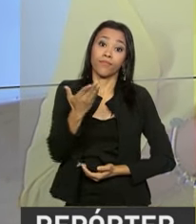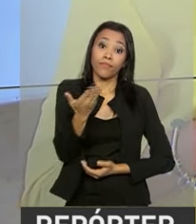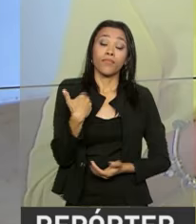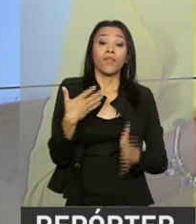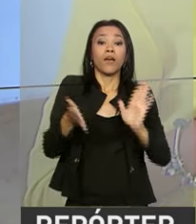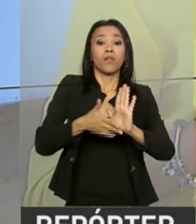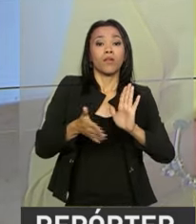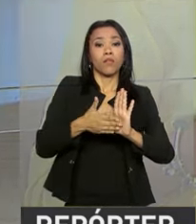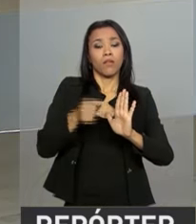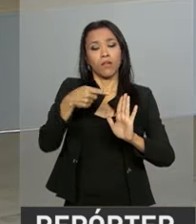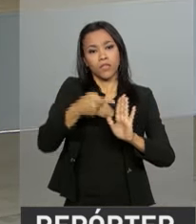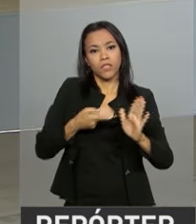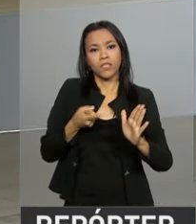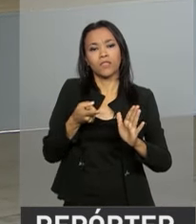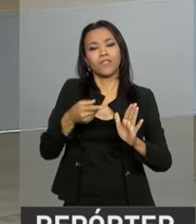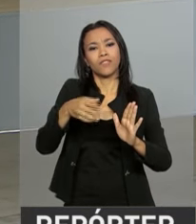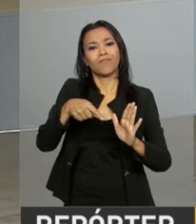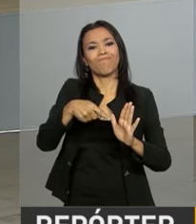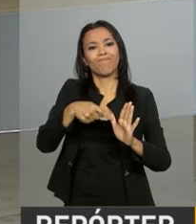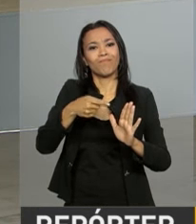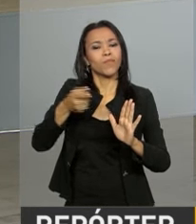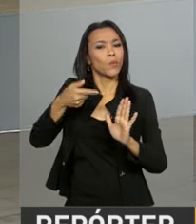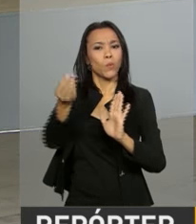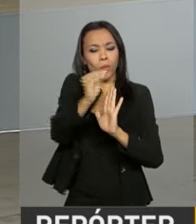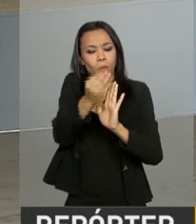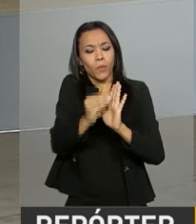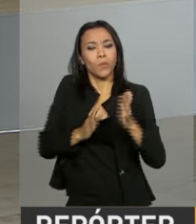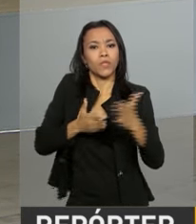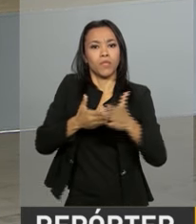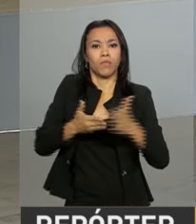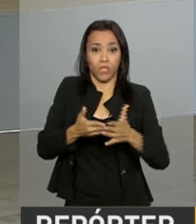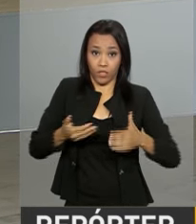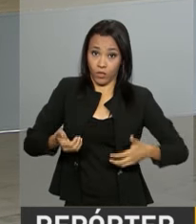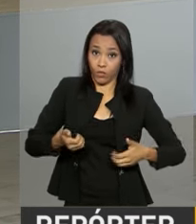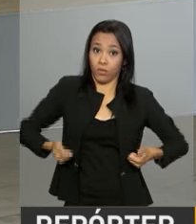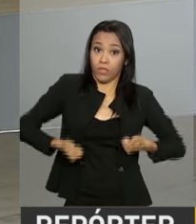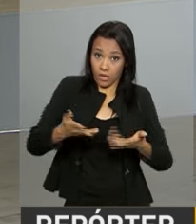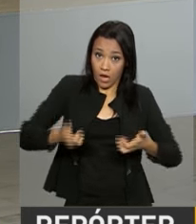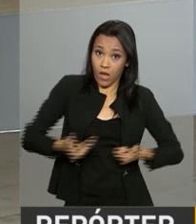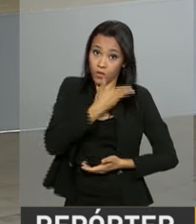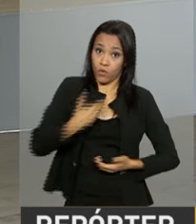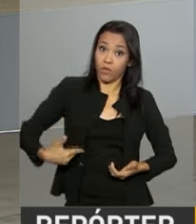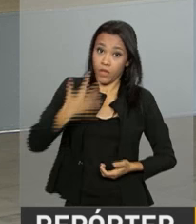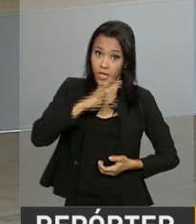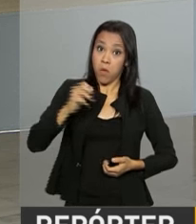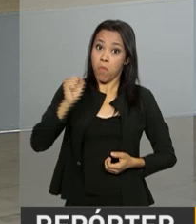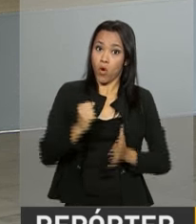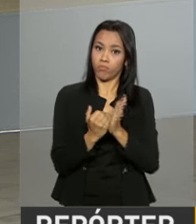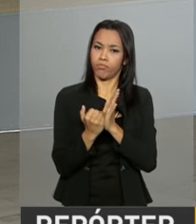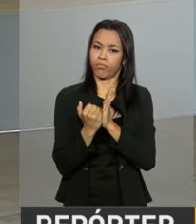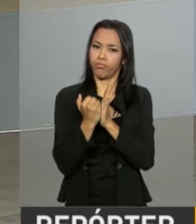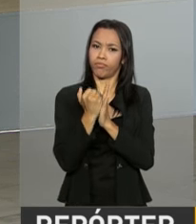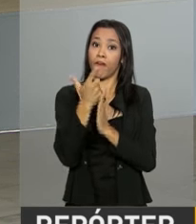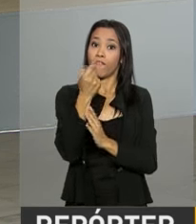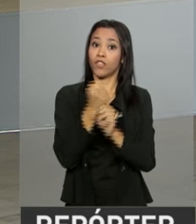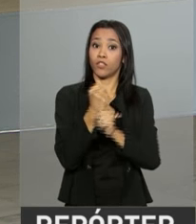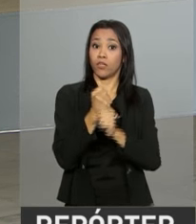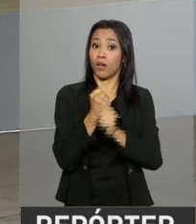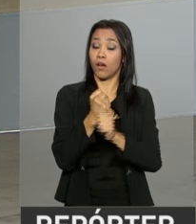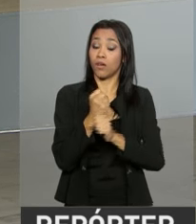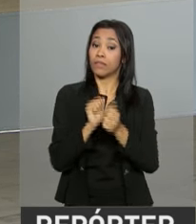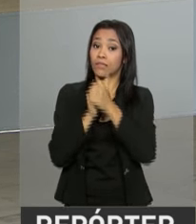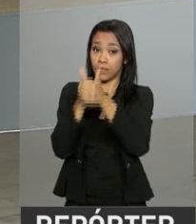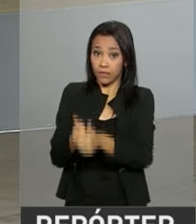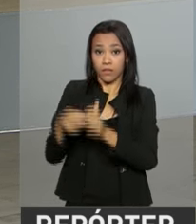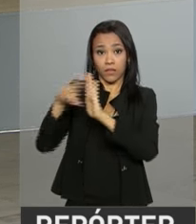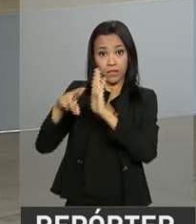proposta de emenda à Constituição estabelece que as despesas federais só poderão crescer pelos próximos 20 anos de acordo com